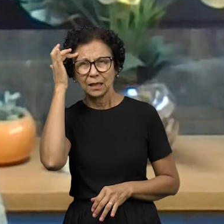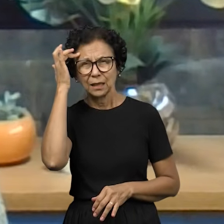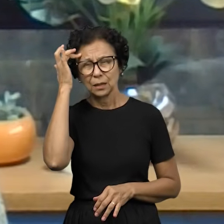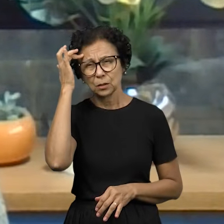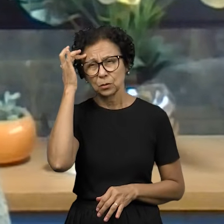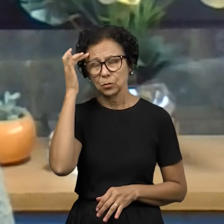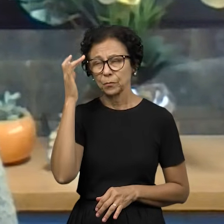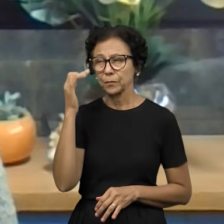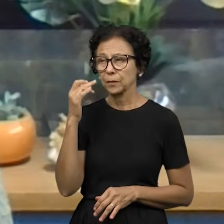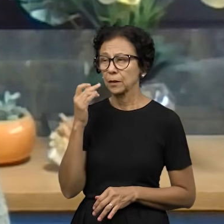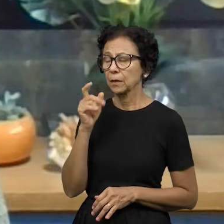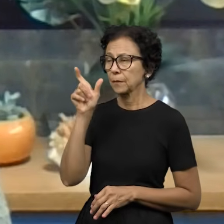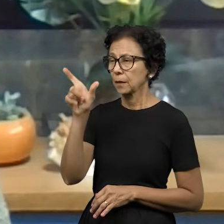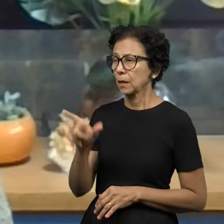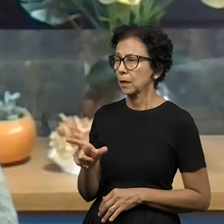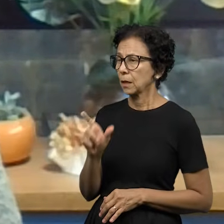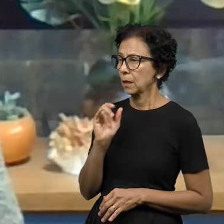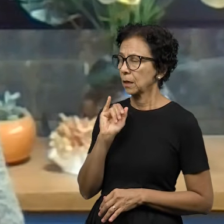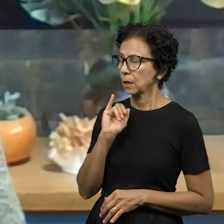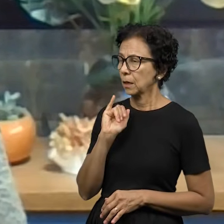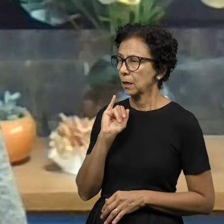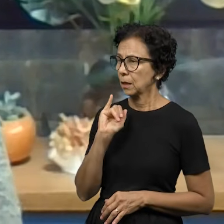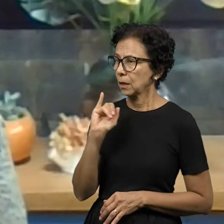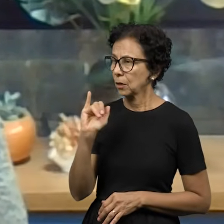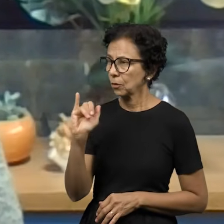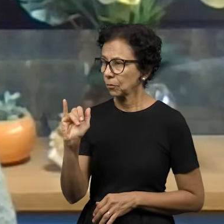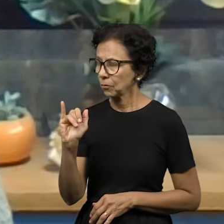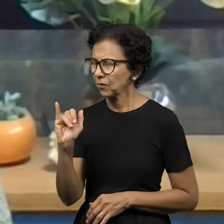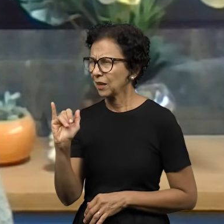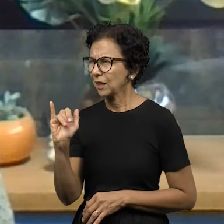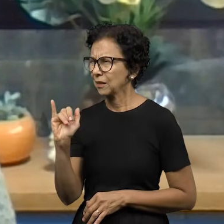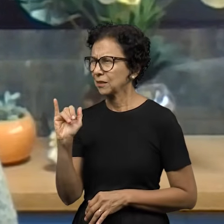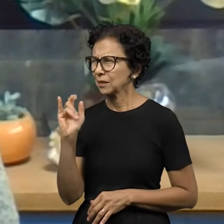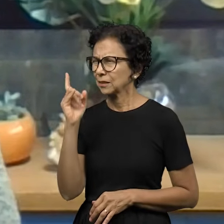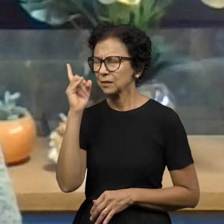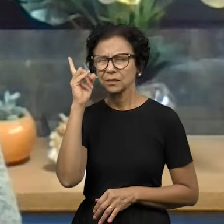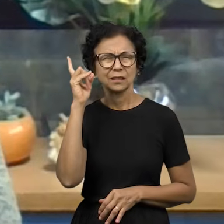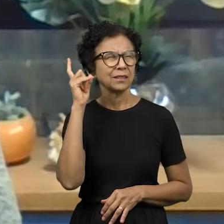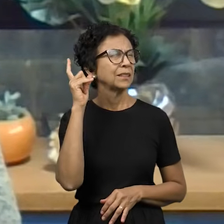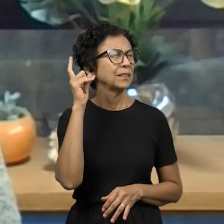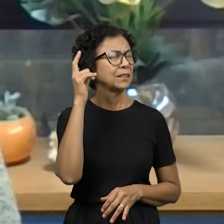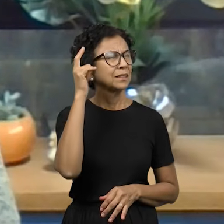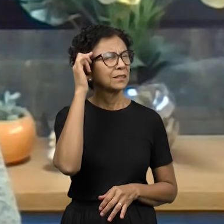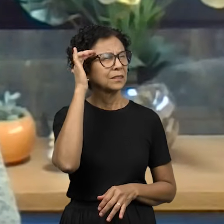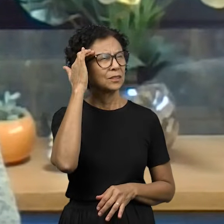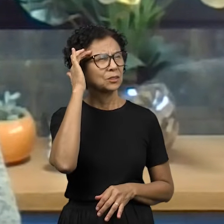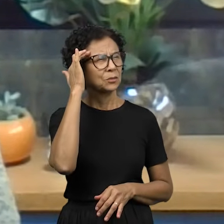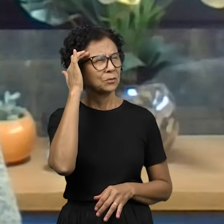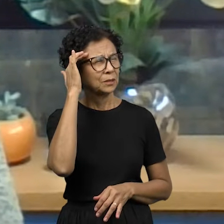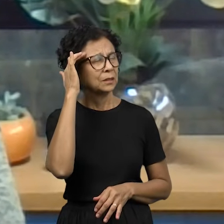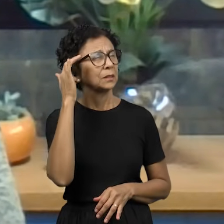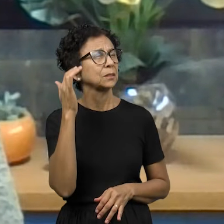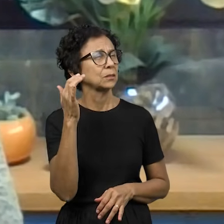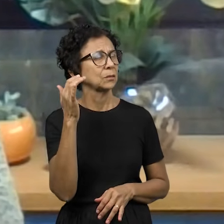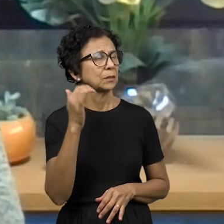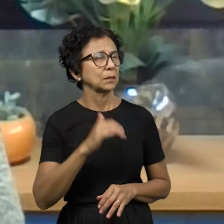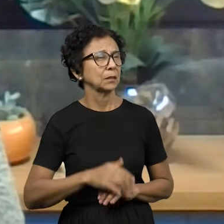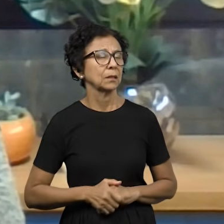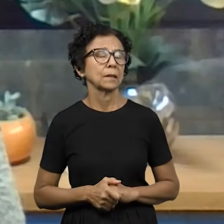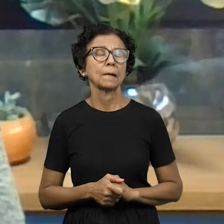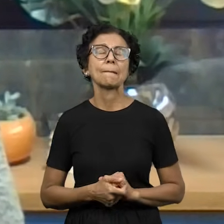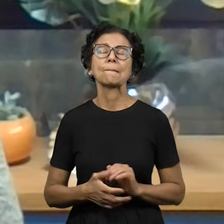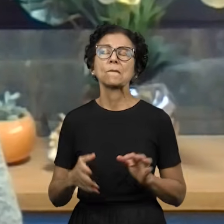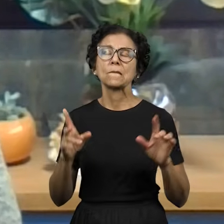compreender o que eu digo, então ele tem dificuldade na linguagem compreensiva, e aquele que tem dificuldade também em expressar,